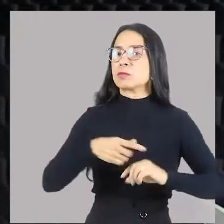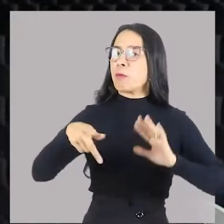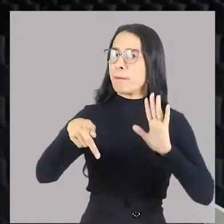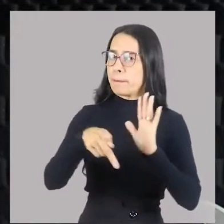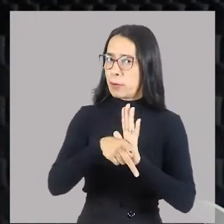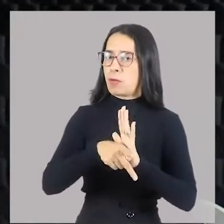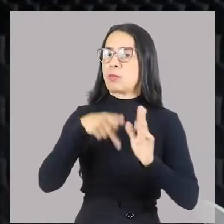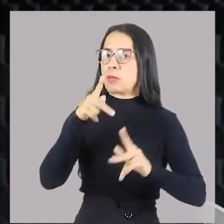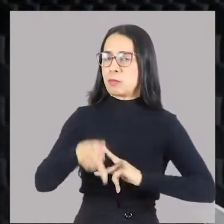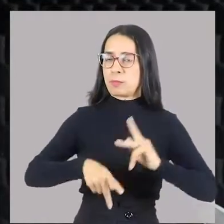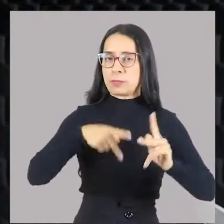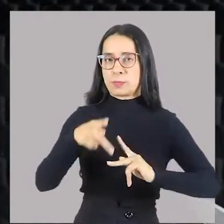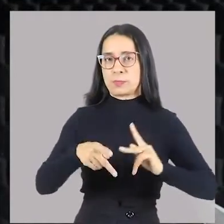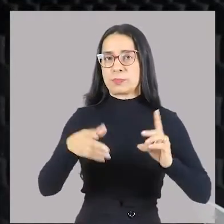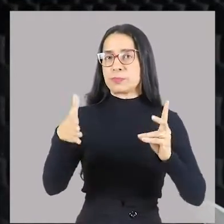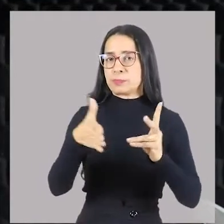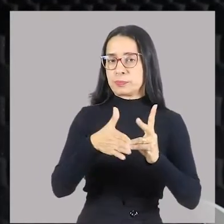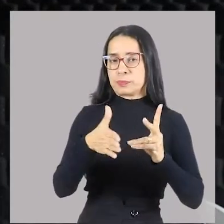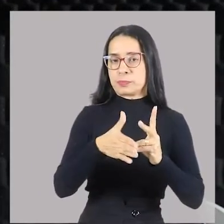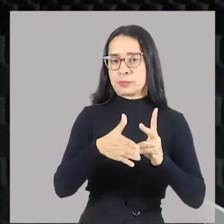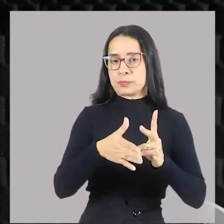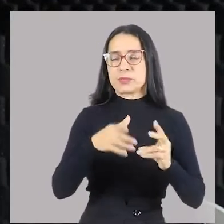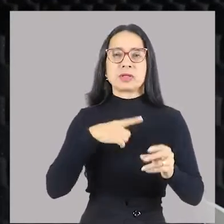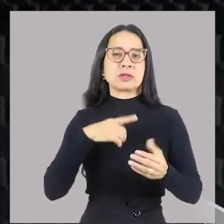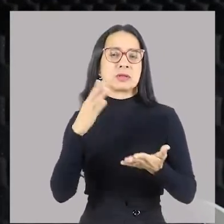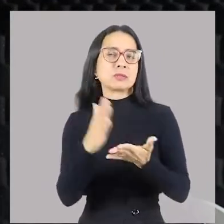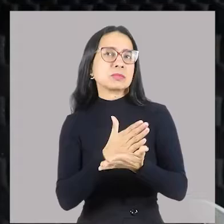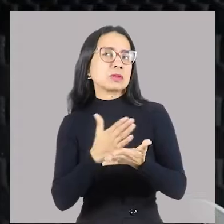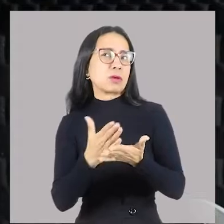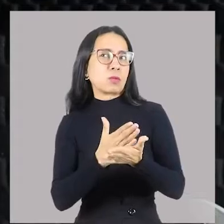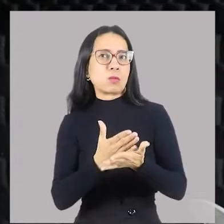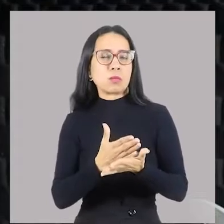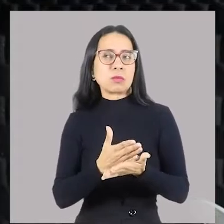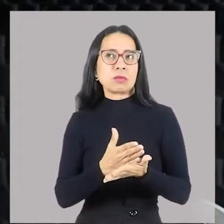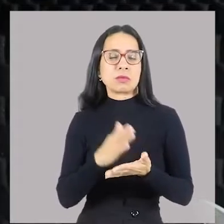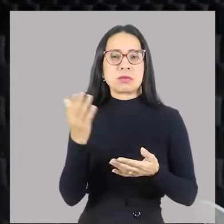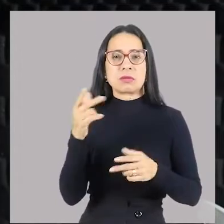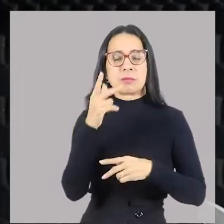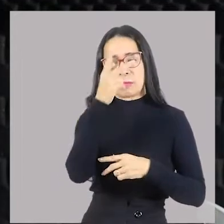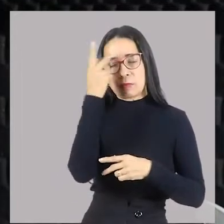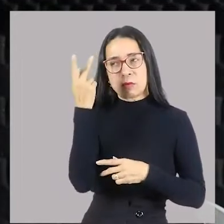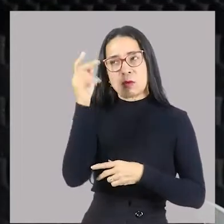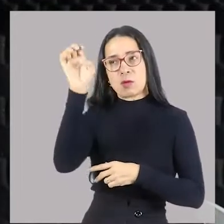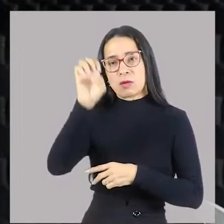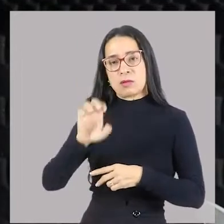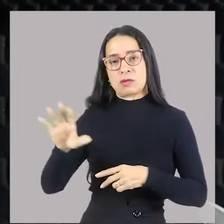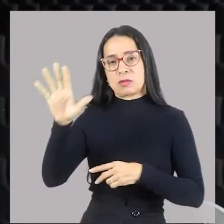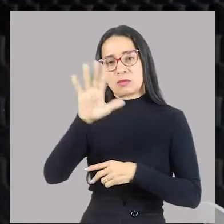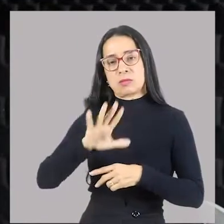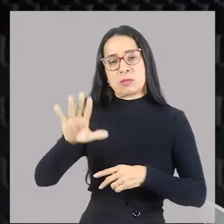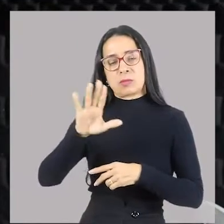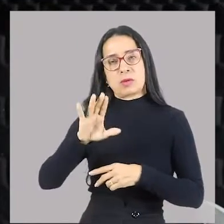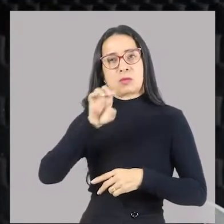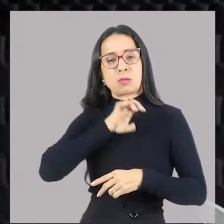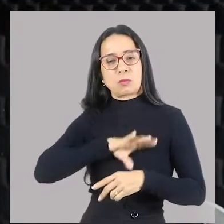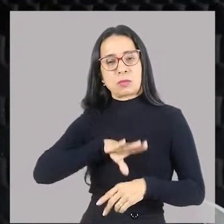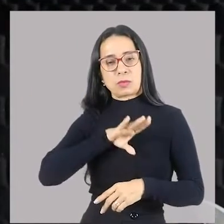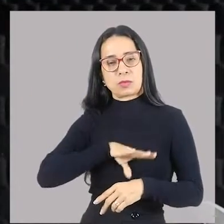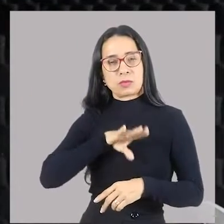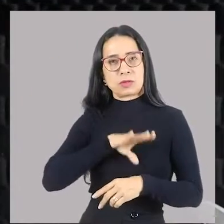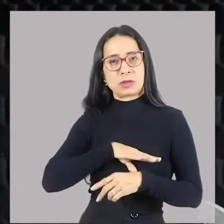nativos, dos nossos índios, aí nós temos alguns europeus, né? Lembram? Né? Os portugueses,